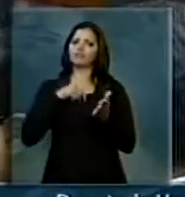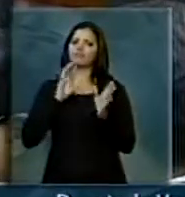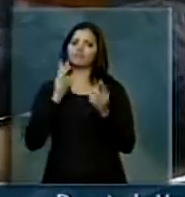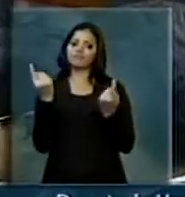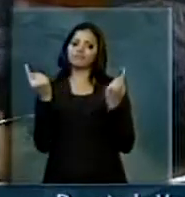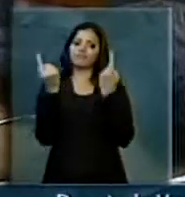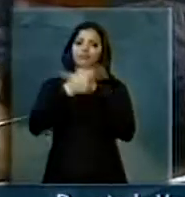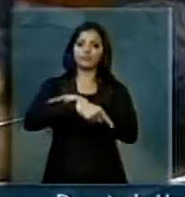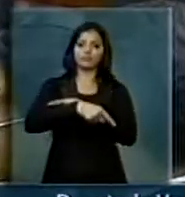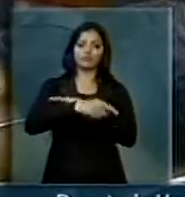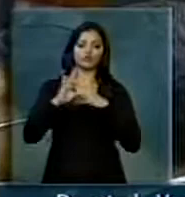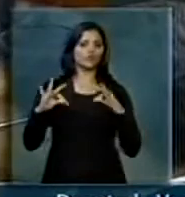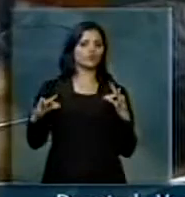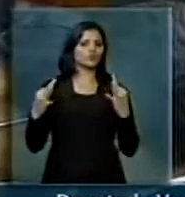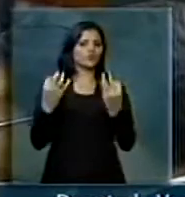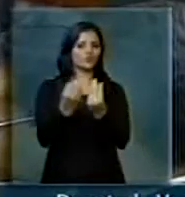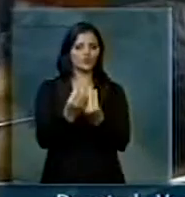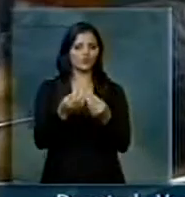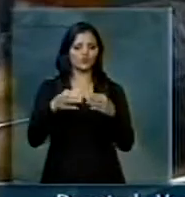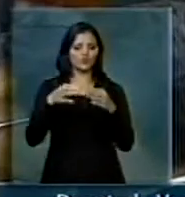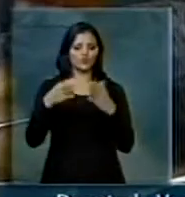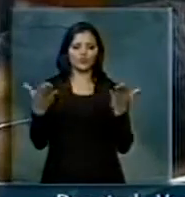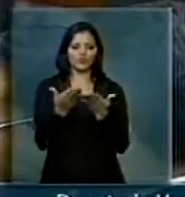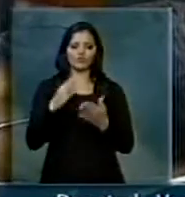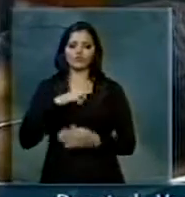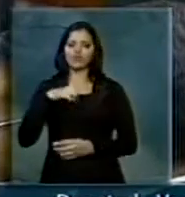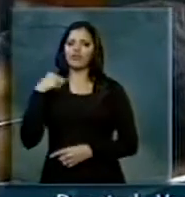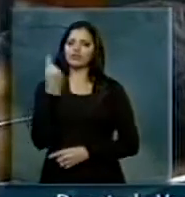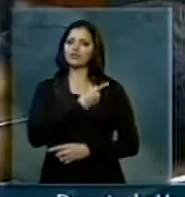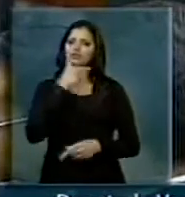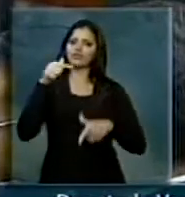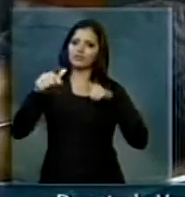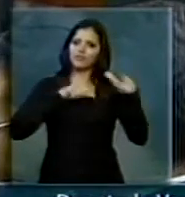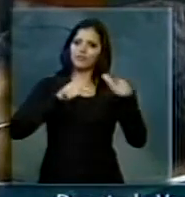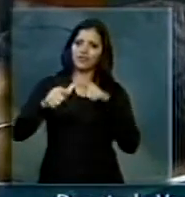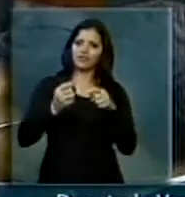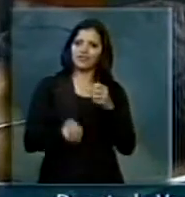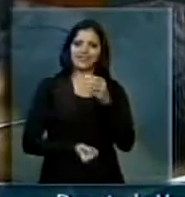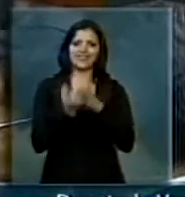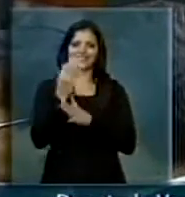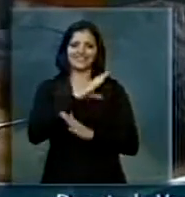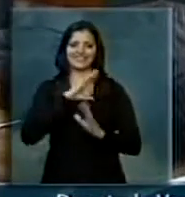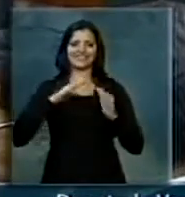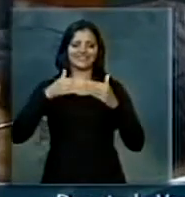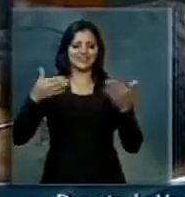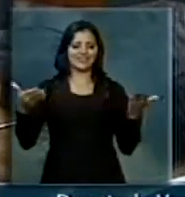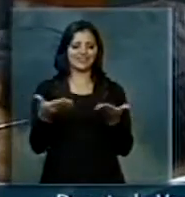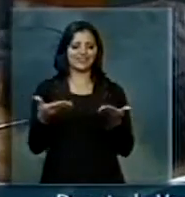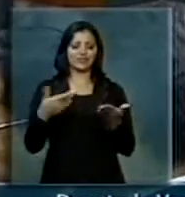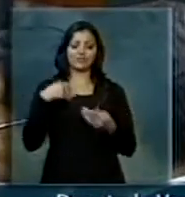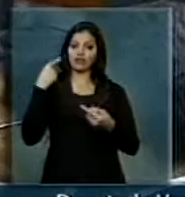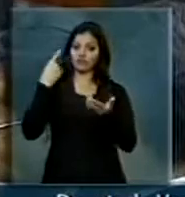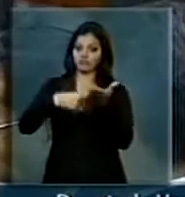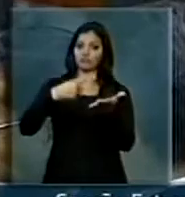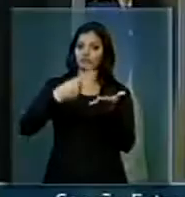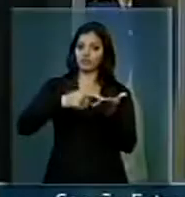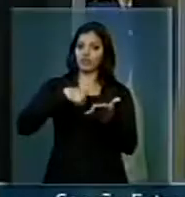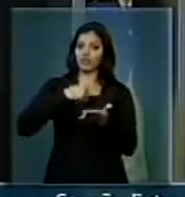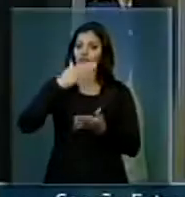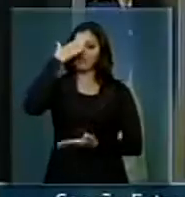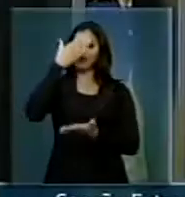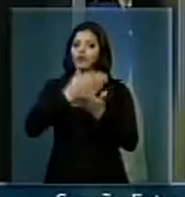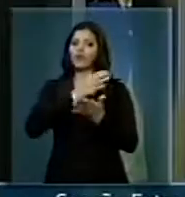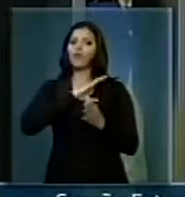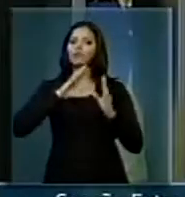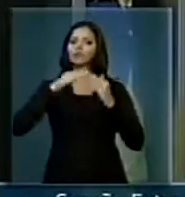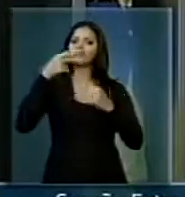direção contrária de tudo aquilo que nós estamos trabalhando e construindo na nossa comissão. Acordo com relação a isso, e eu acredito que a